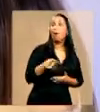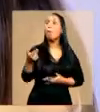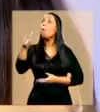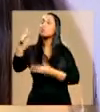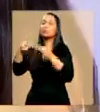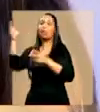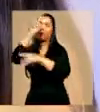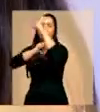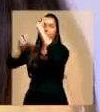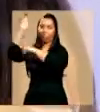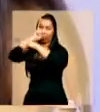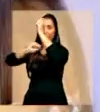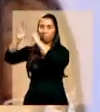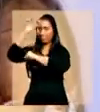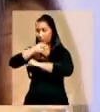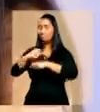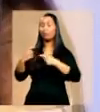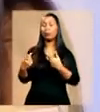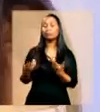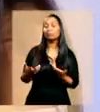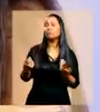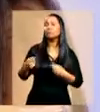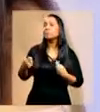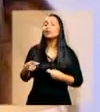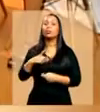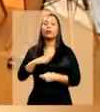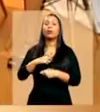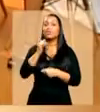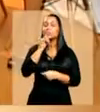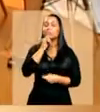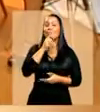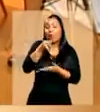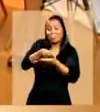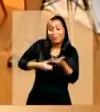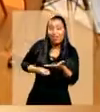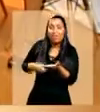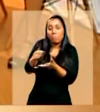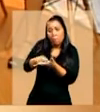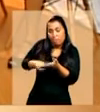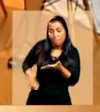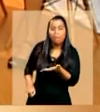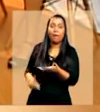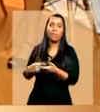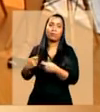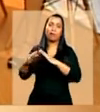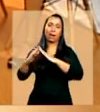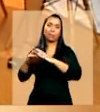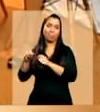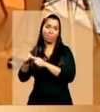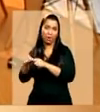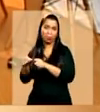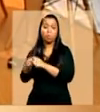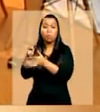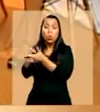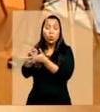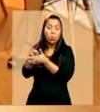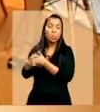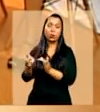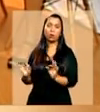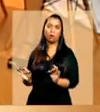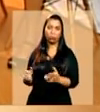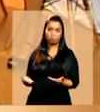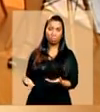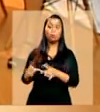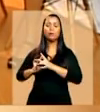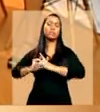escolar. Não tem essa necessidade de ter uma tarefa formal ali passada pelo professor, uma cobrança